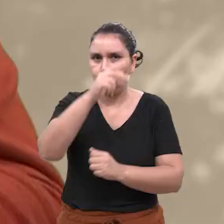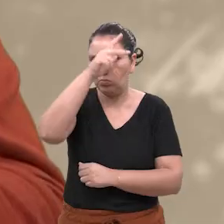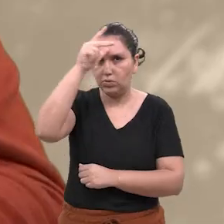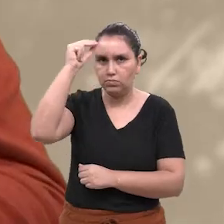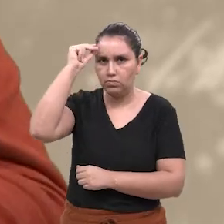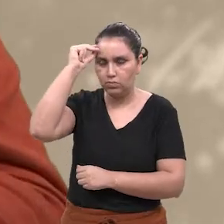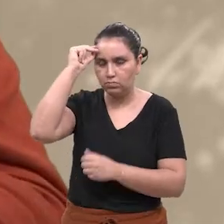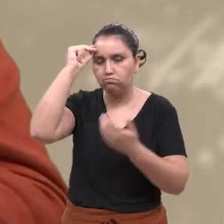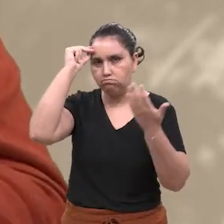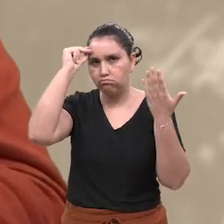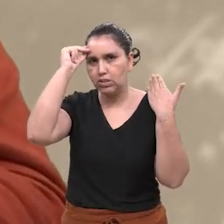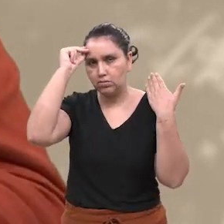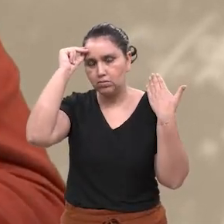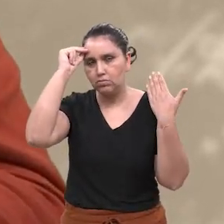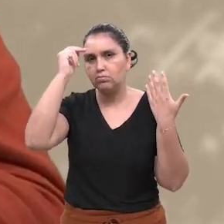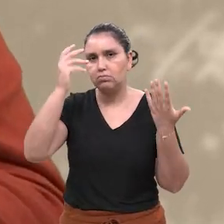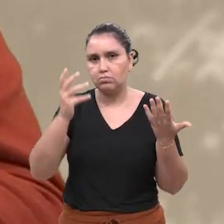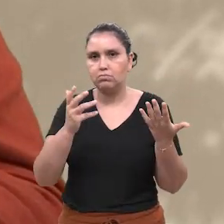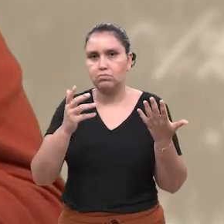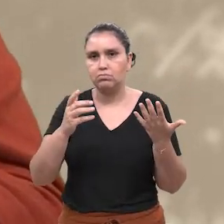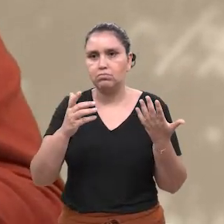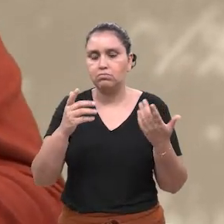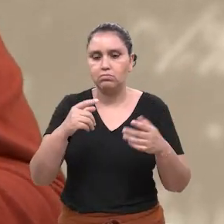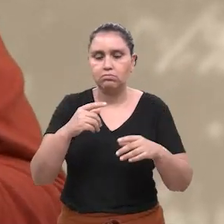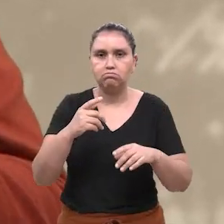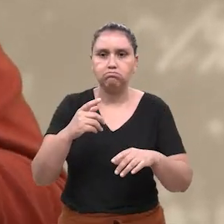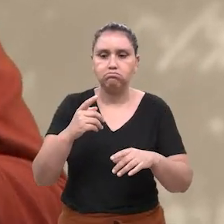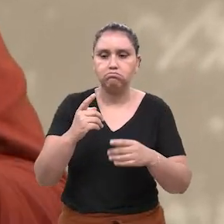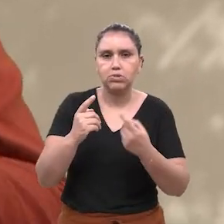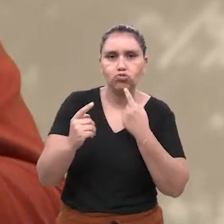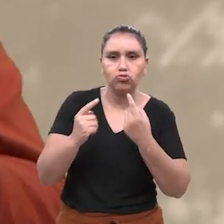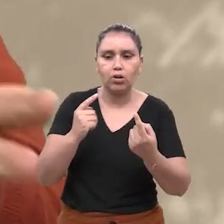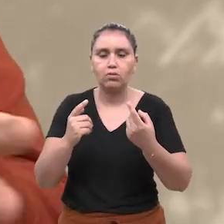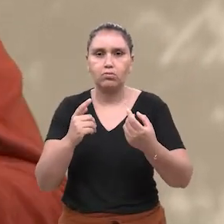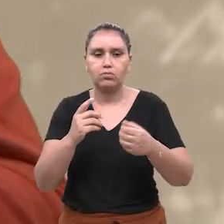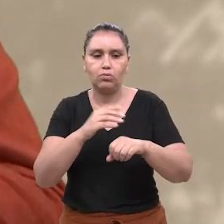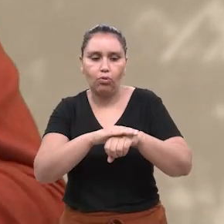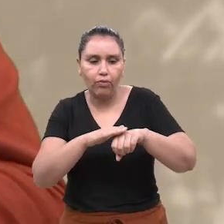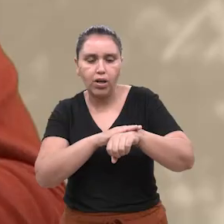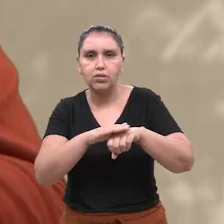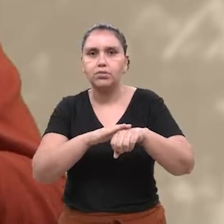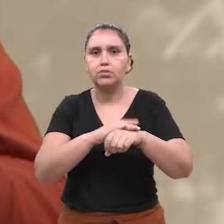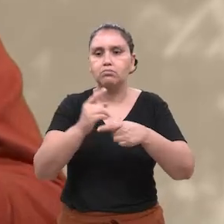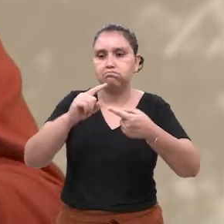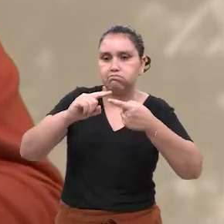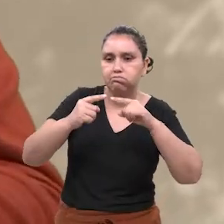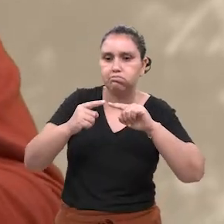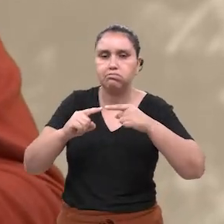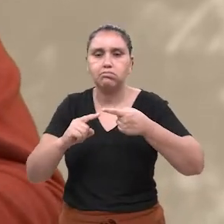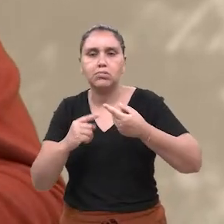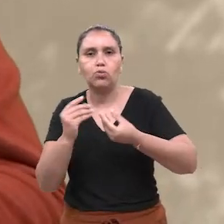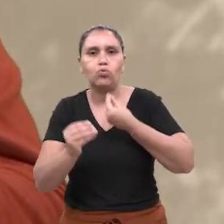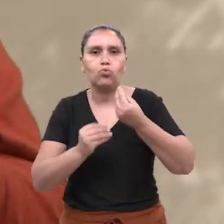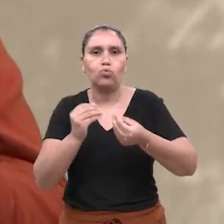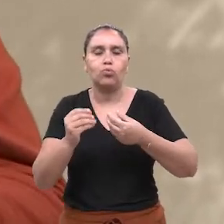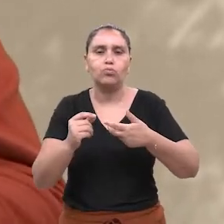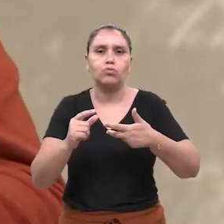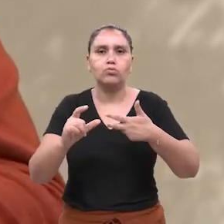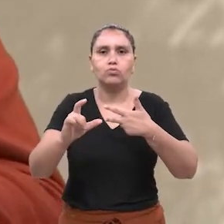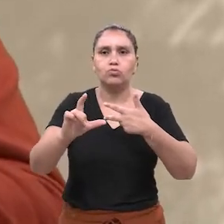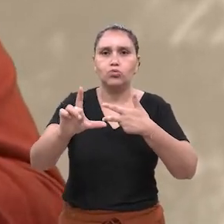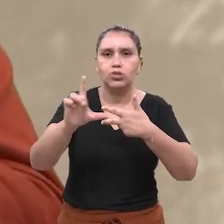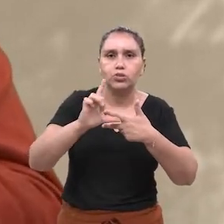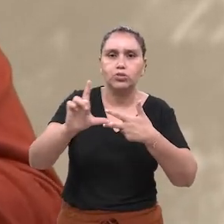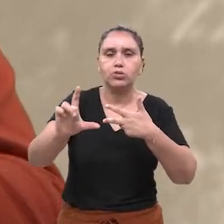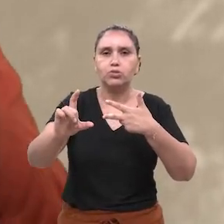inclusive com o prefeito Luiz Francisco Schmidt, né, onde decidimos e conversávamos muito de que forma